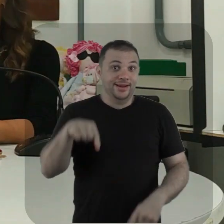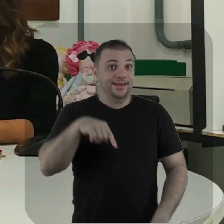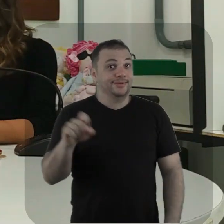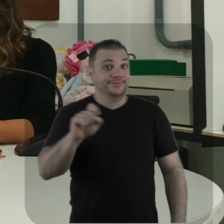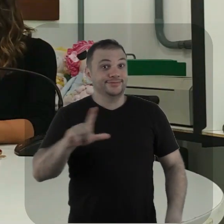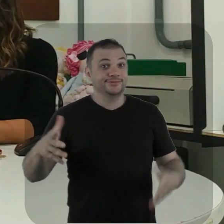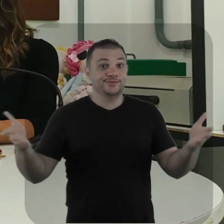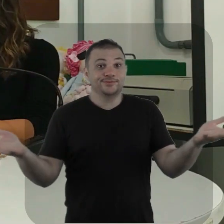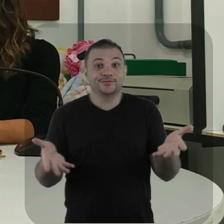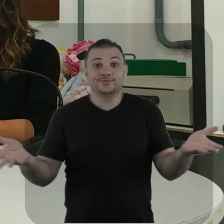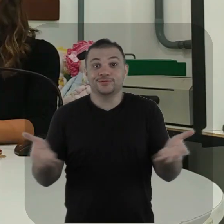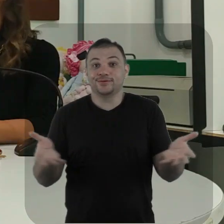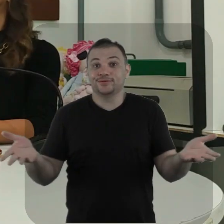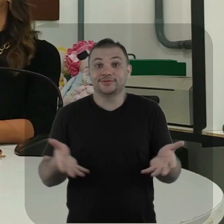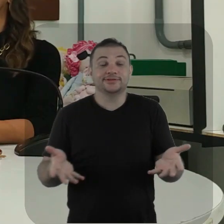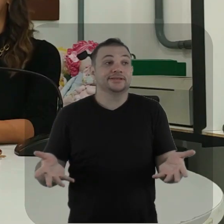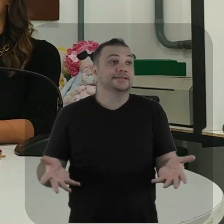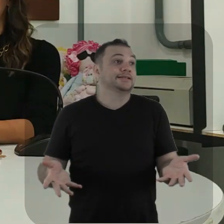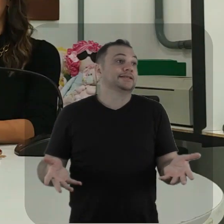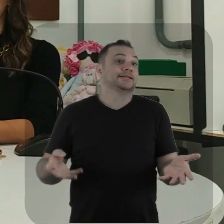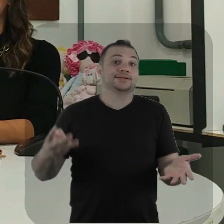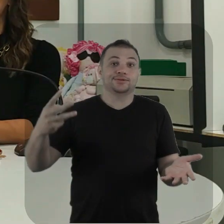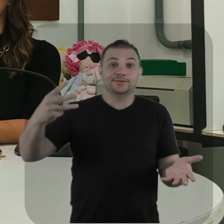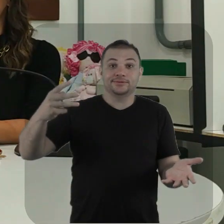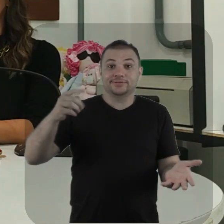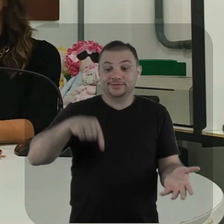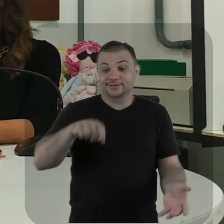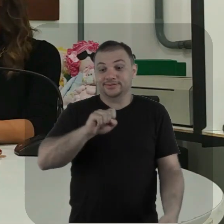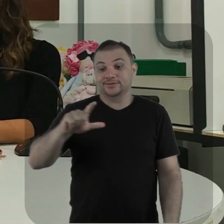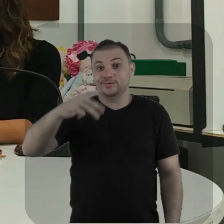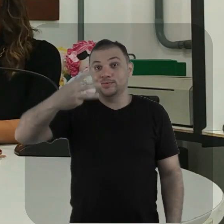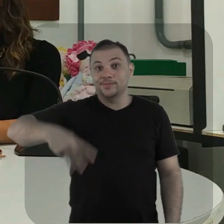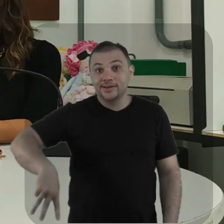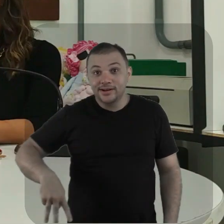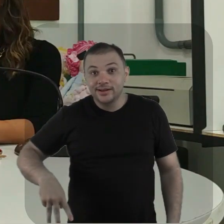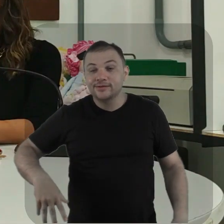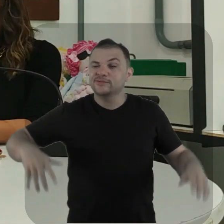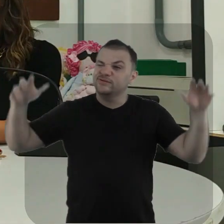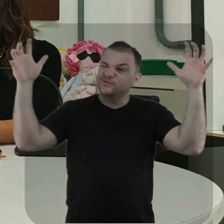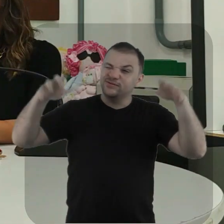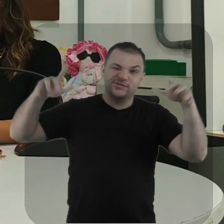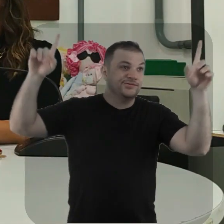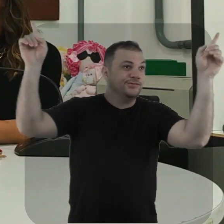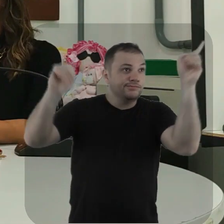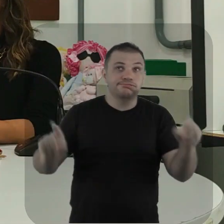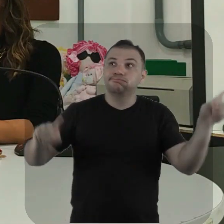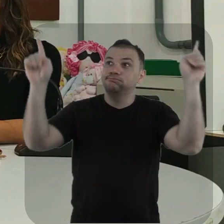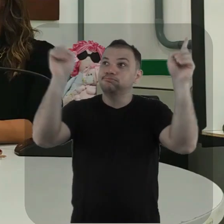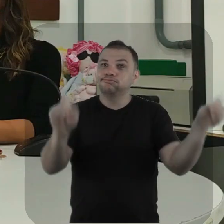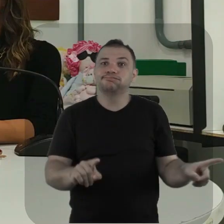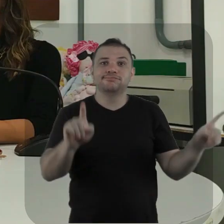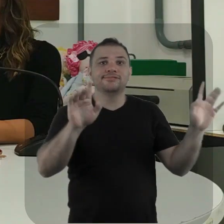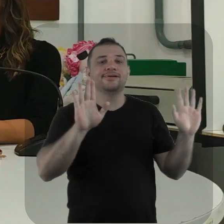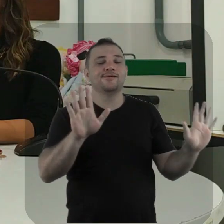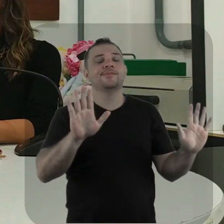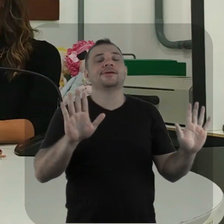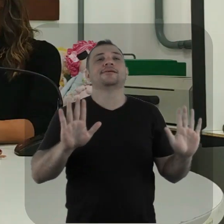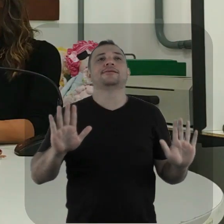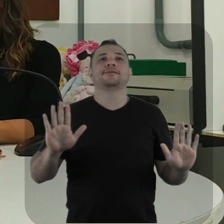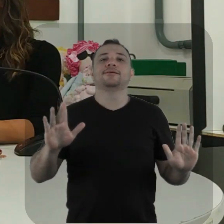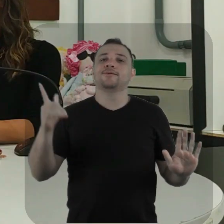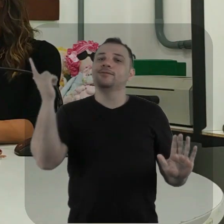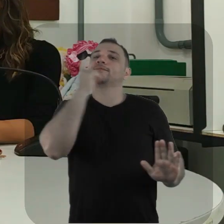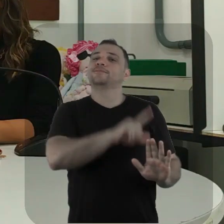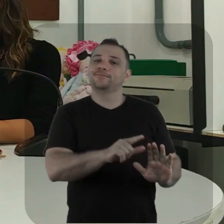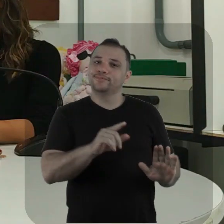hoje, São Luís do Maranhão, amanheceu assim, com muita chuva, né? Trovões, mas